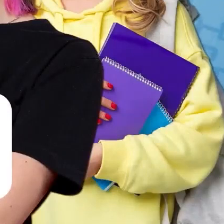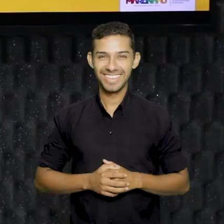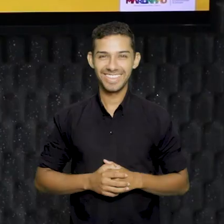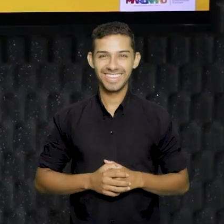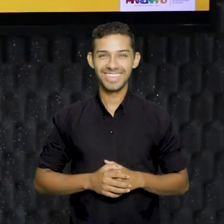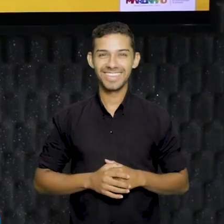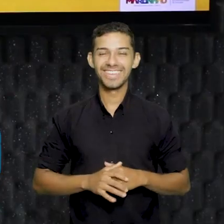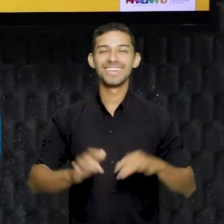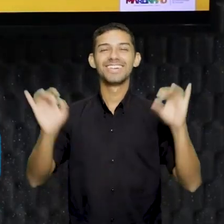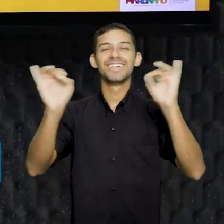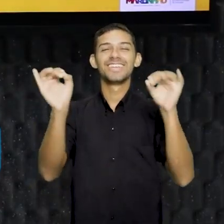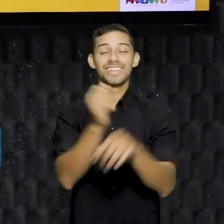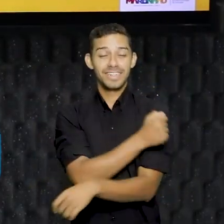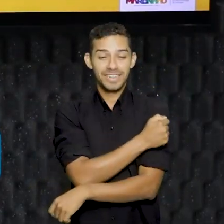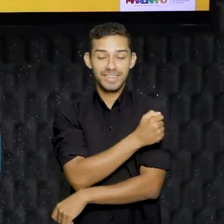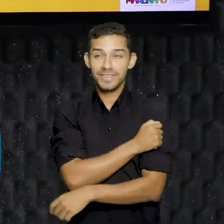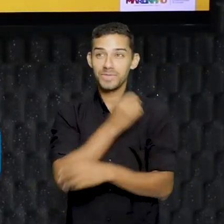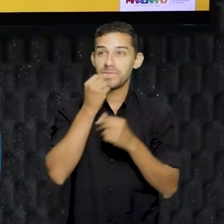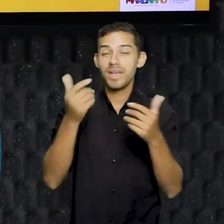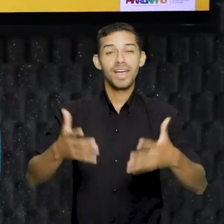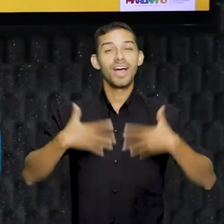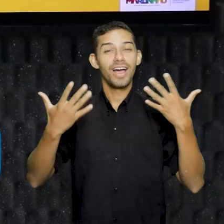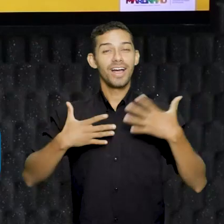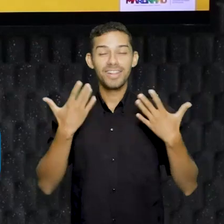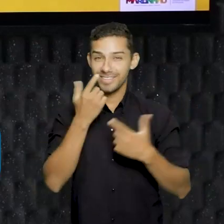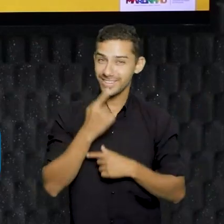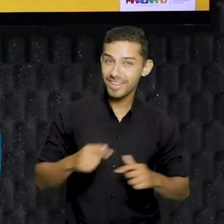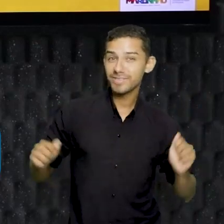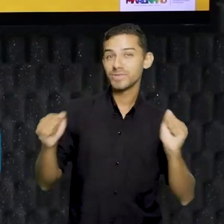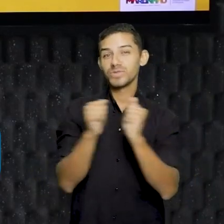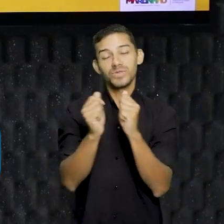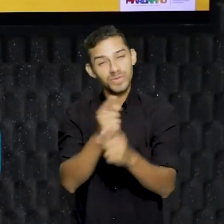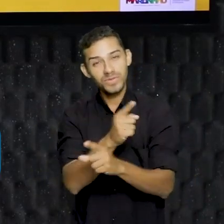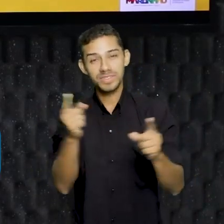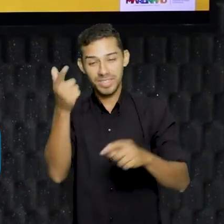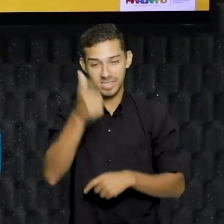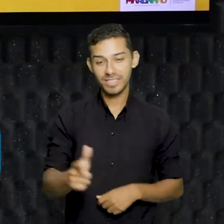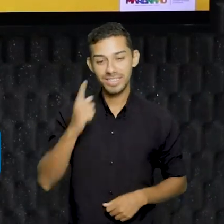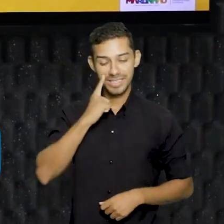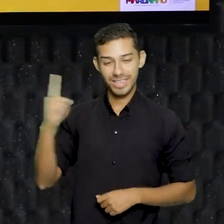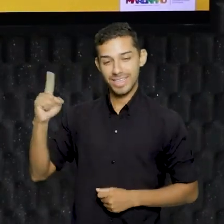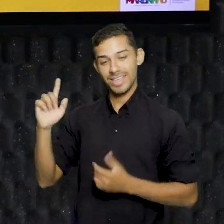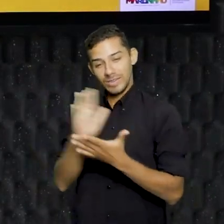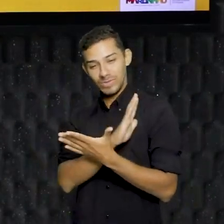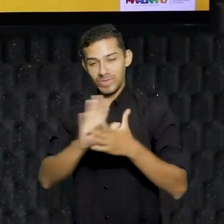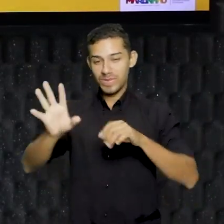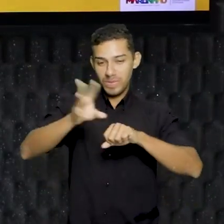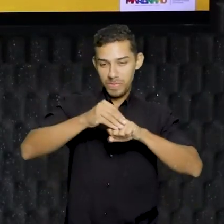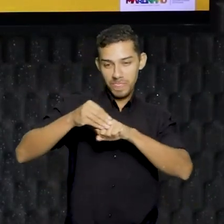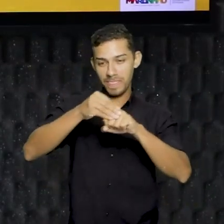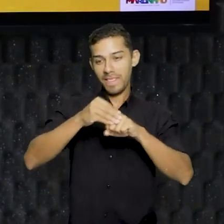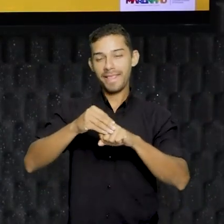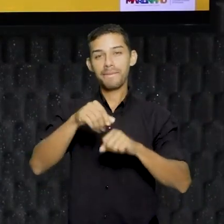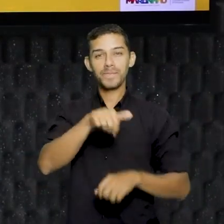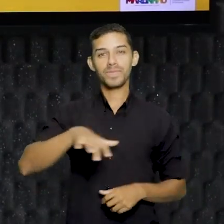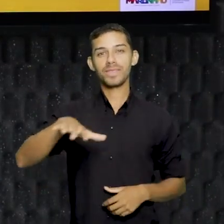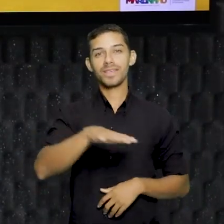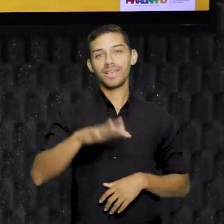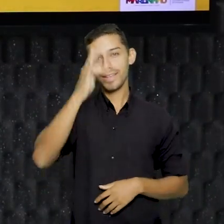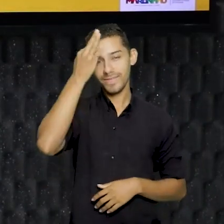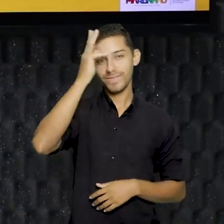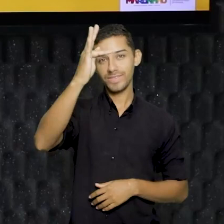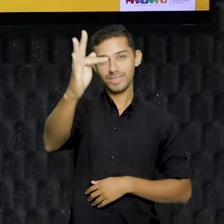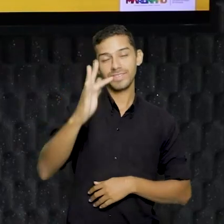fala meus queridos alunos são uma alegria estar aqui com vocês mais uma vez trazendo alguns conhecimentos na área da filosofia